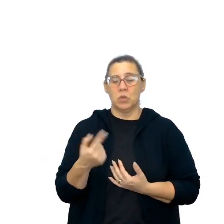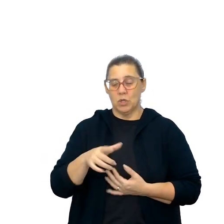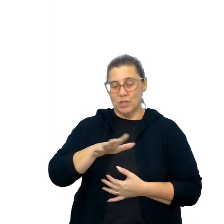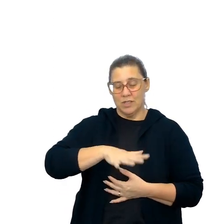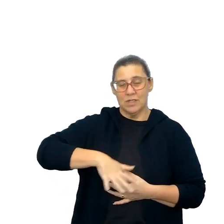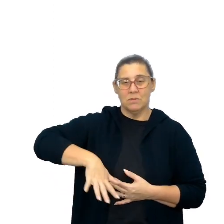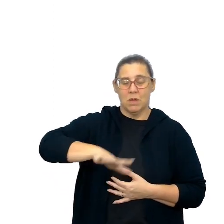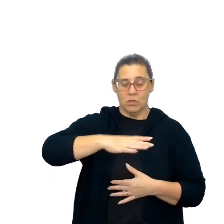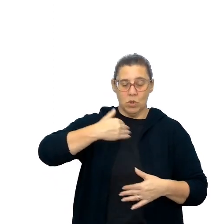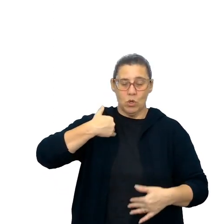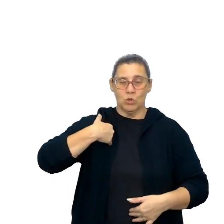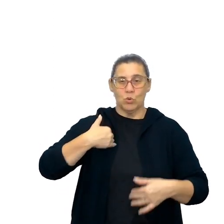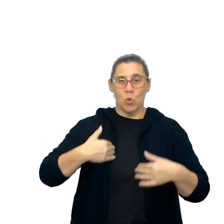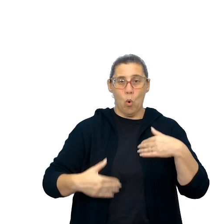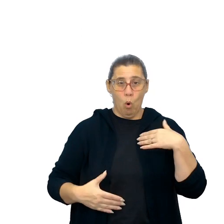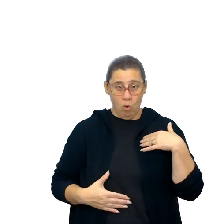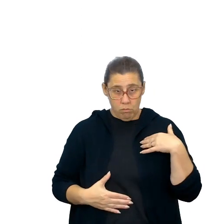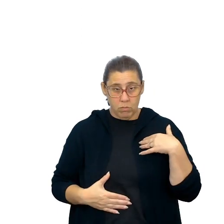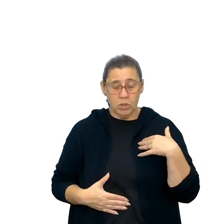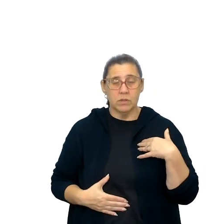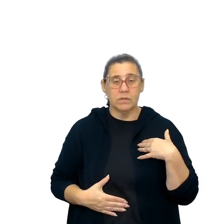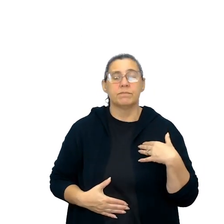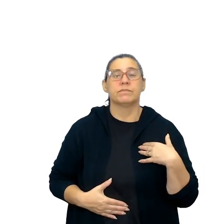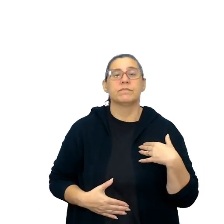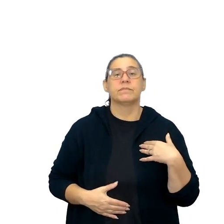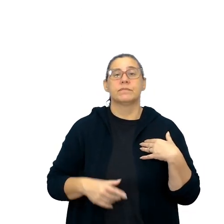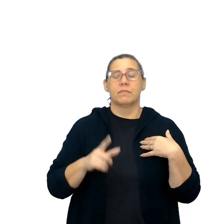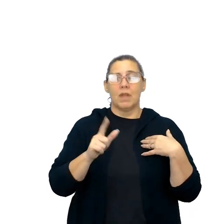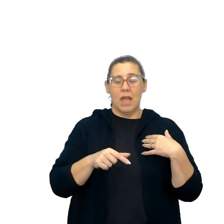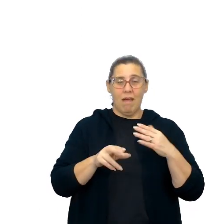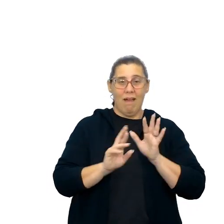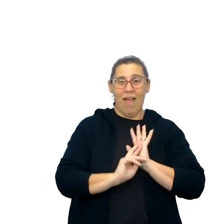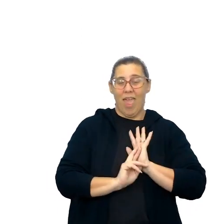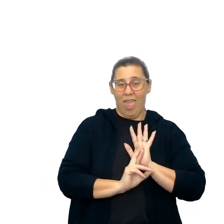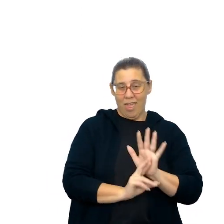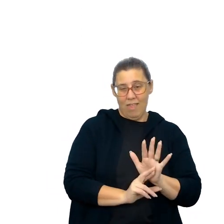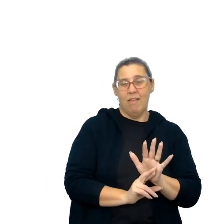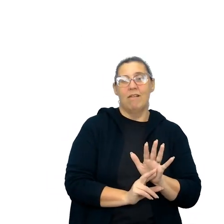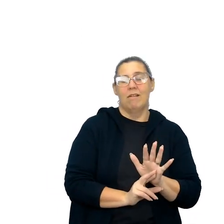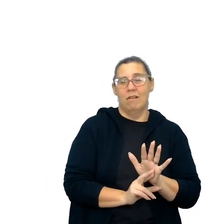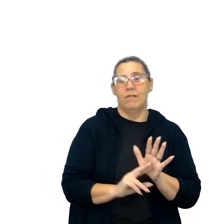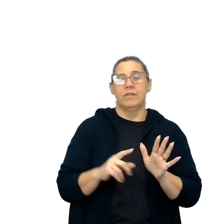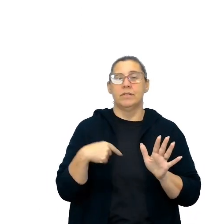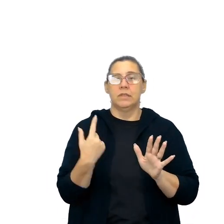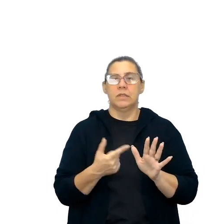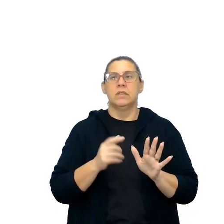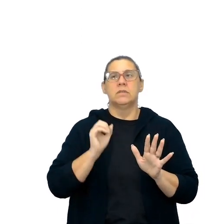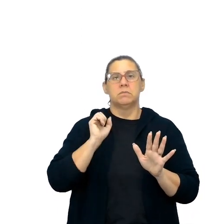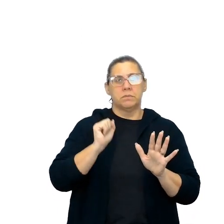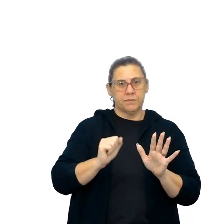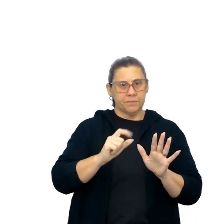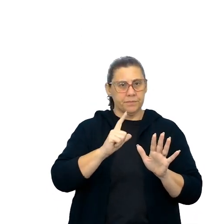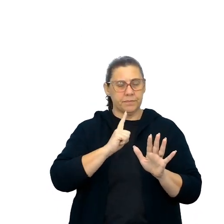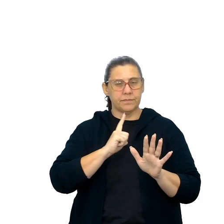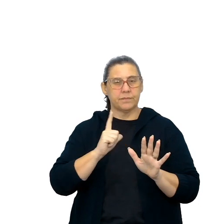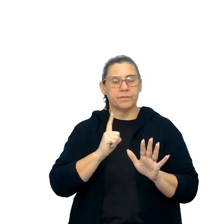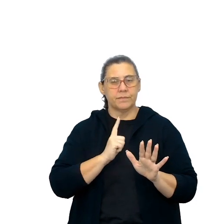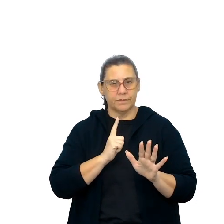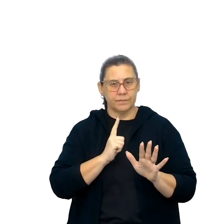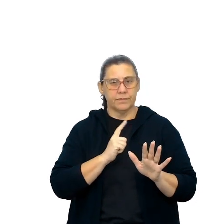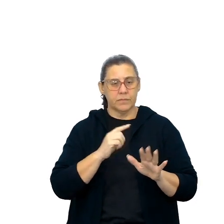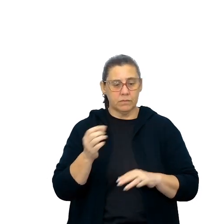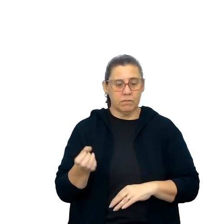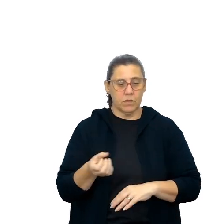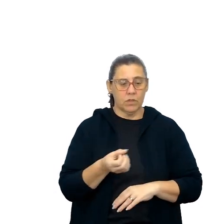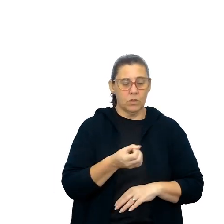espaço corporal, né, ele é o ponto de referência para que nós possamos ter